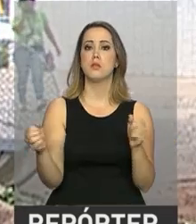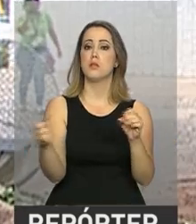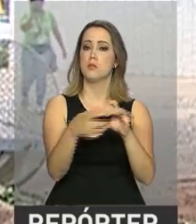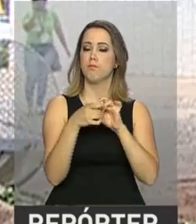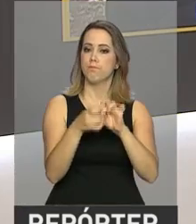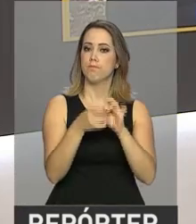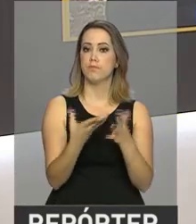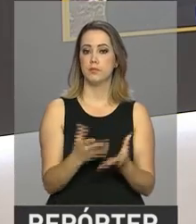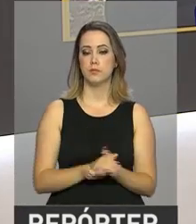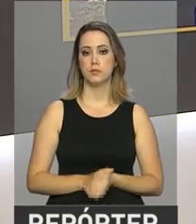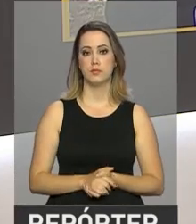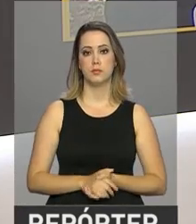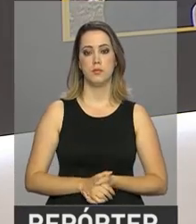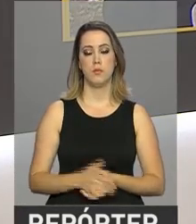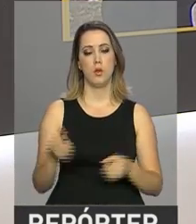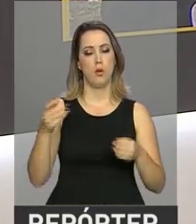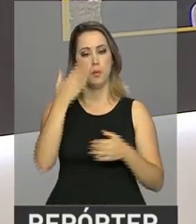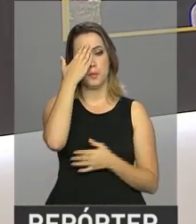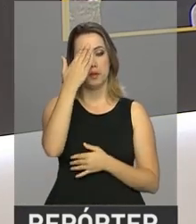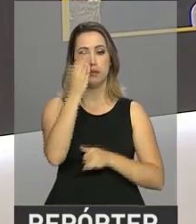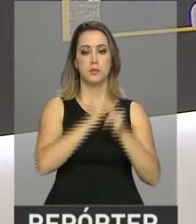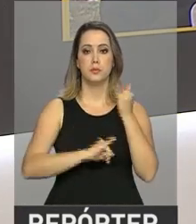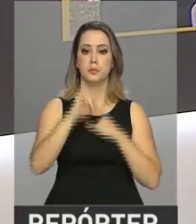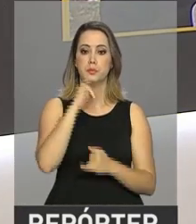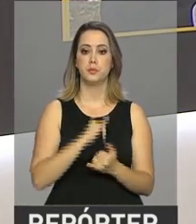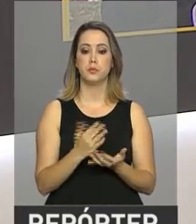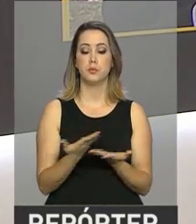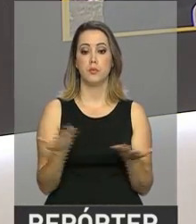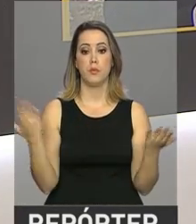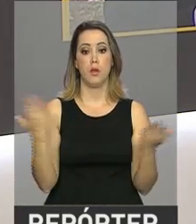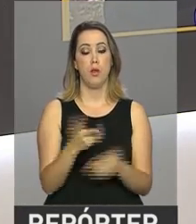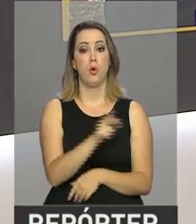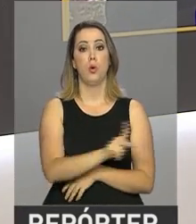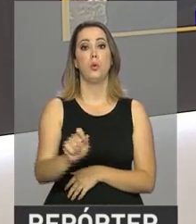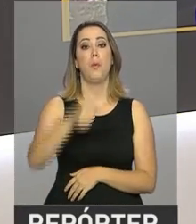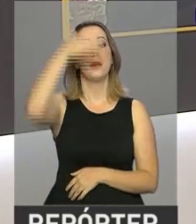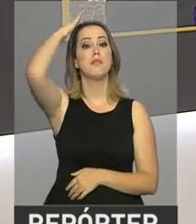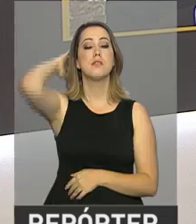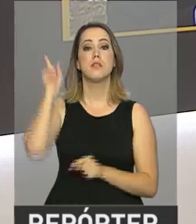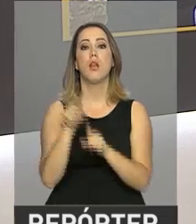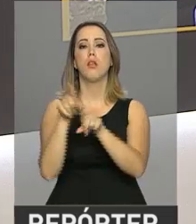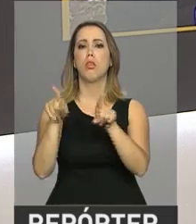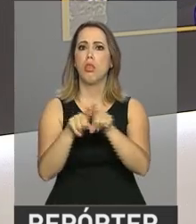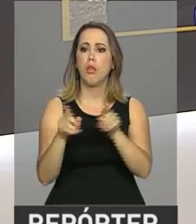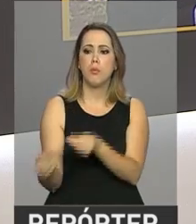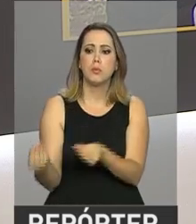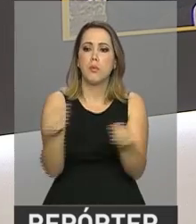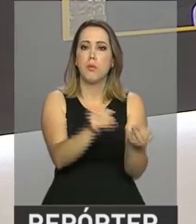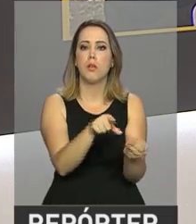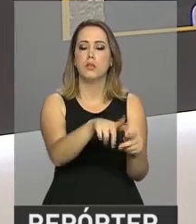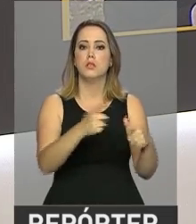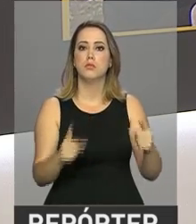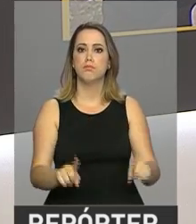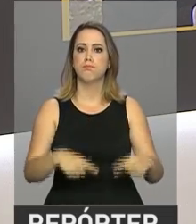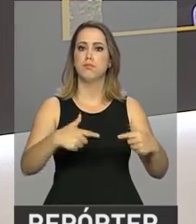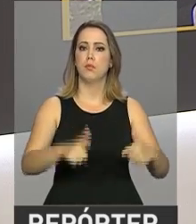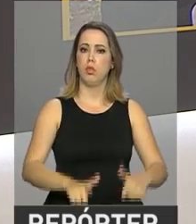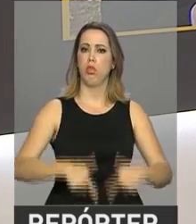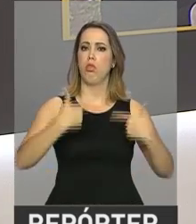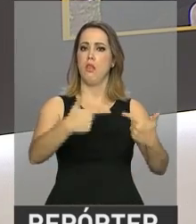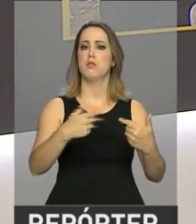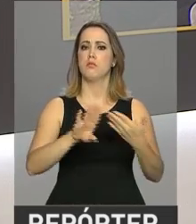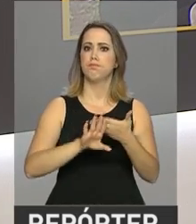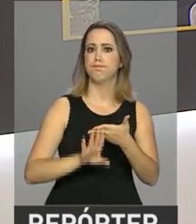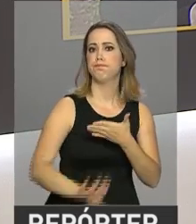ao estúdio. Beleza, Natália, obrigado pelas suas informações. E o presidente Michel Temer também participa dessa luta contra o mosquito